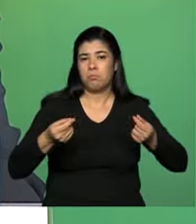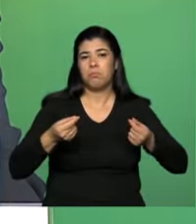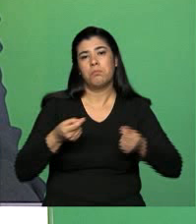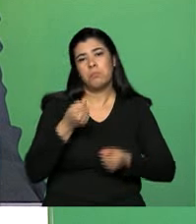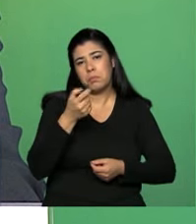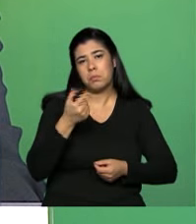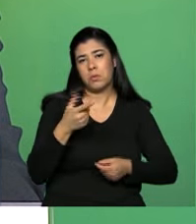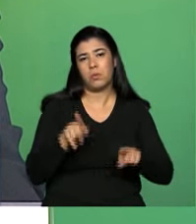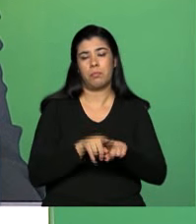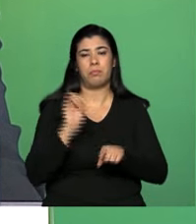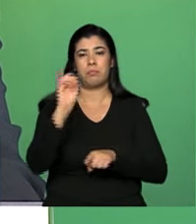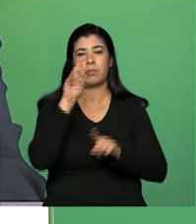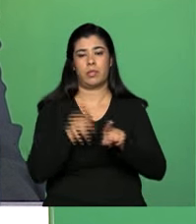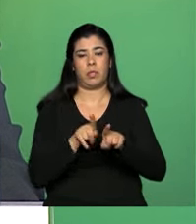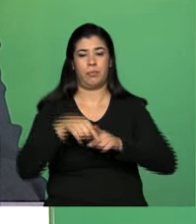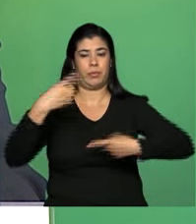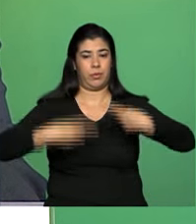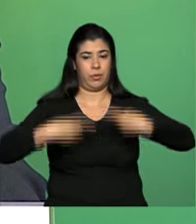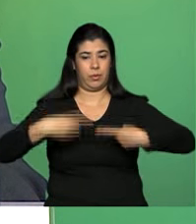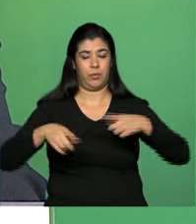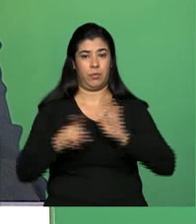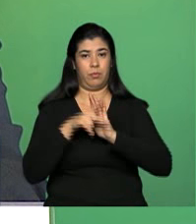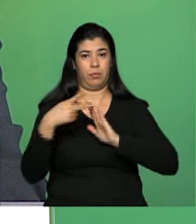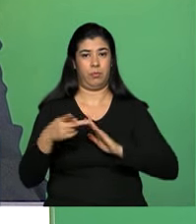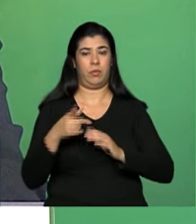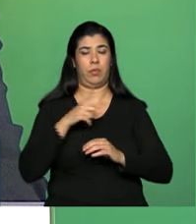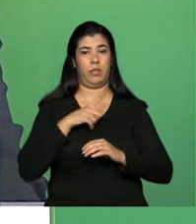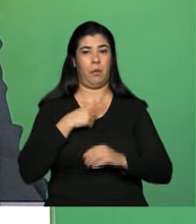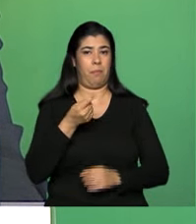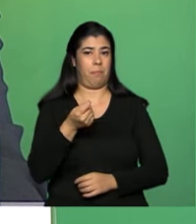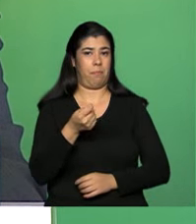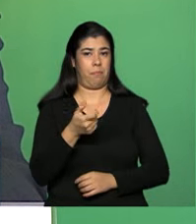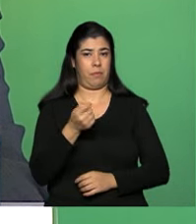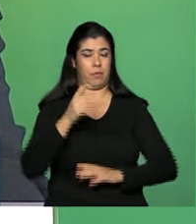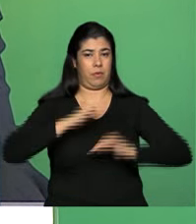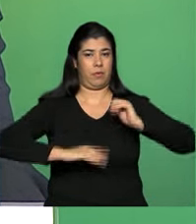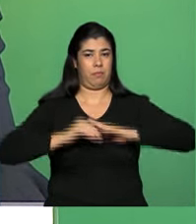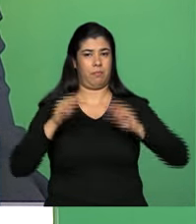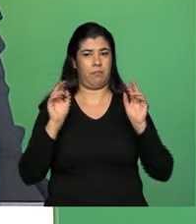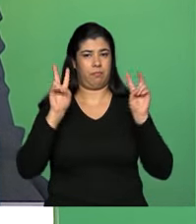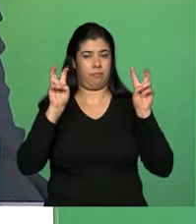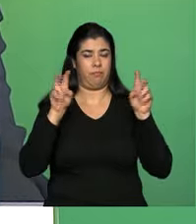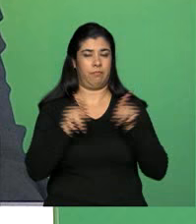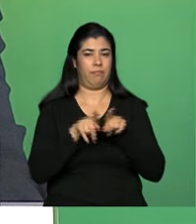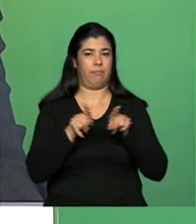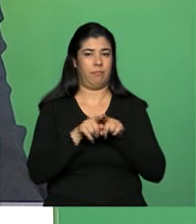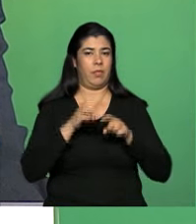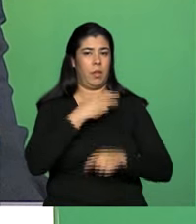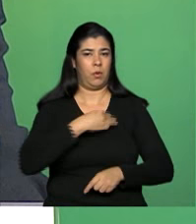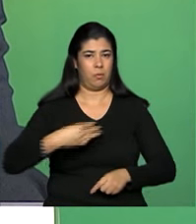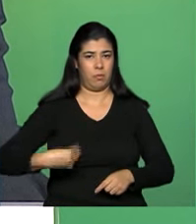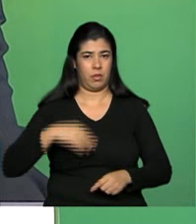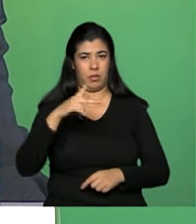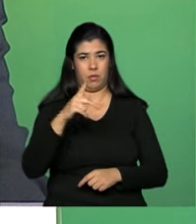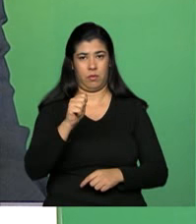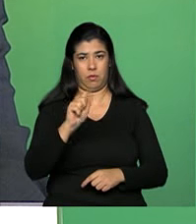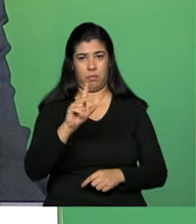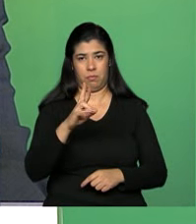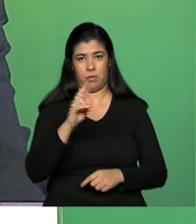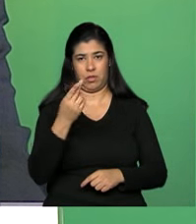importante eh discutida com pouca ênfase e o ministro Padilha deu muita naturalidade